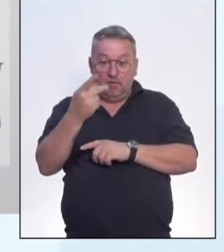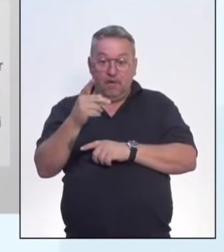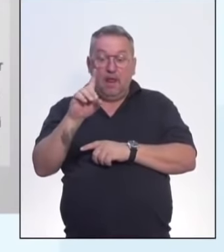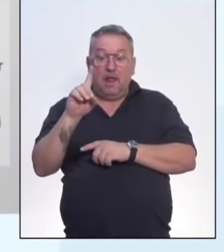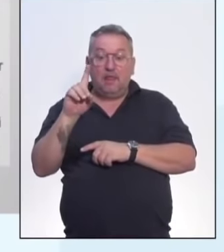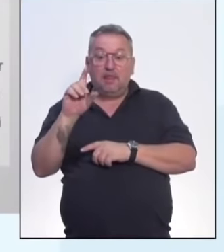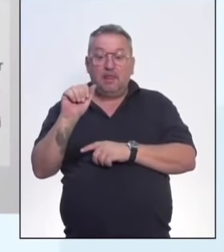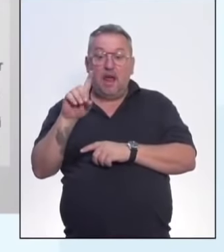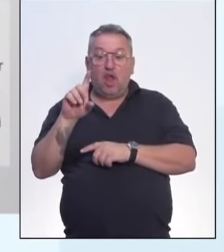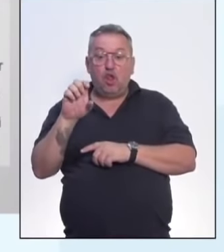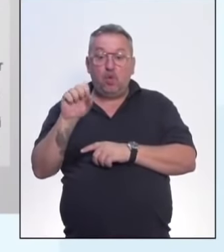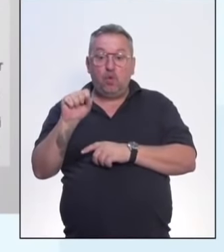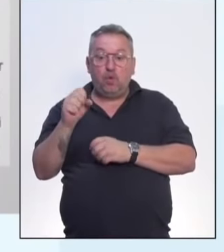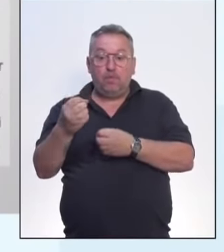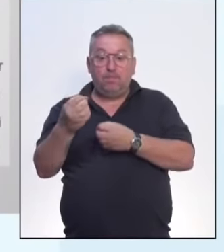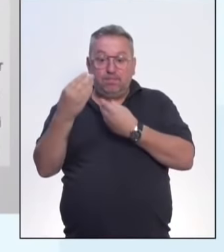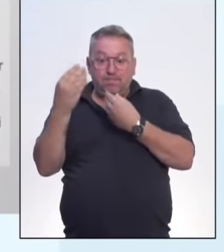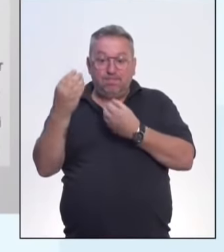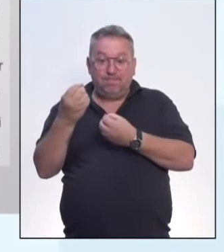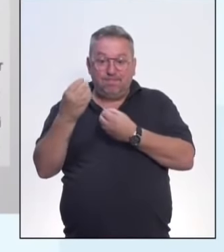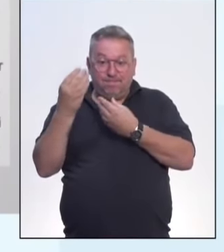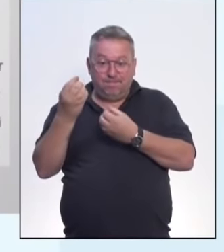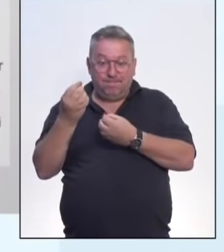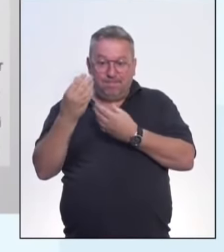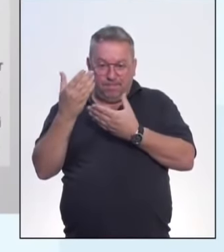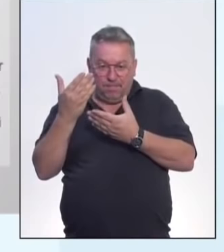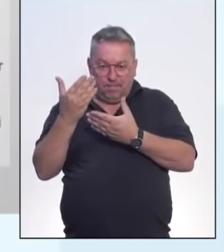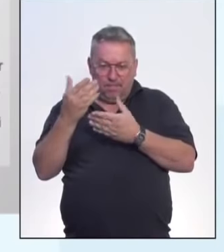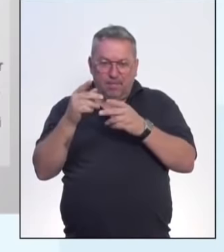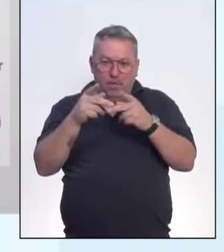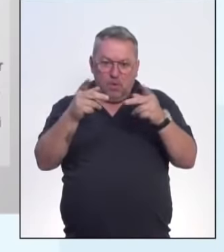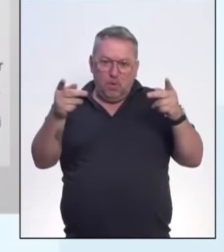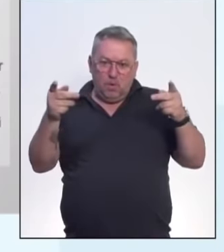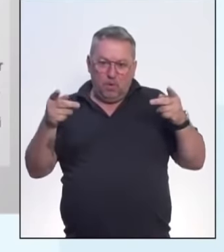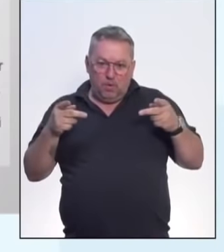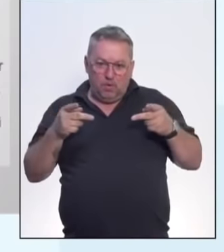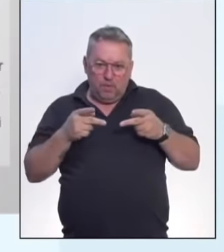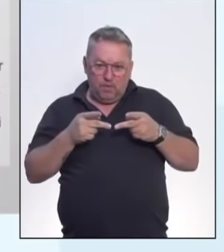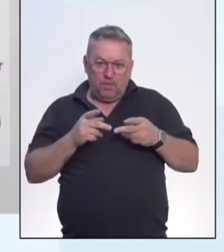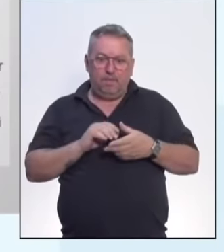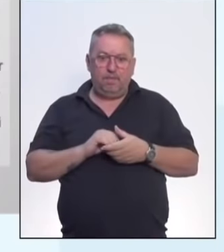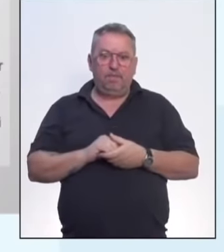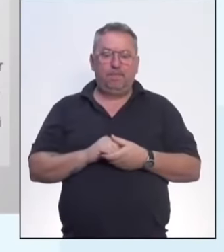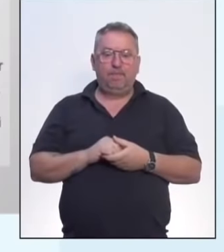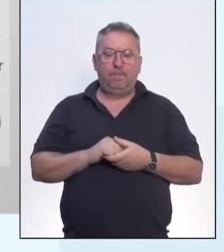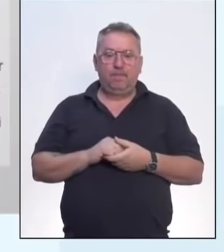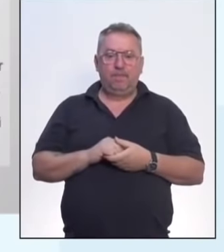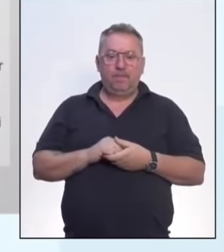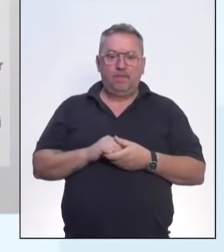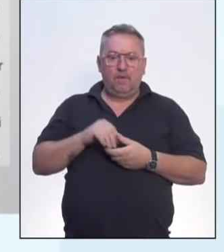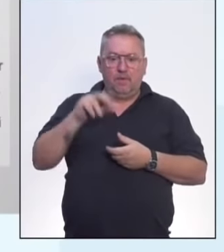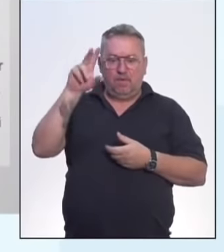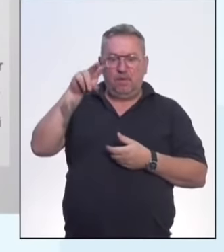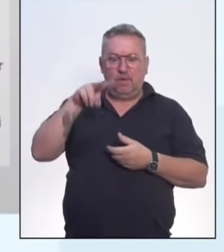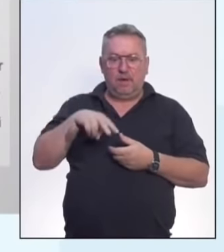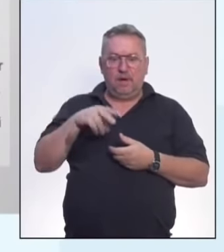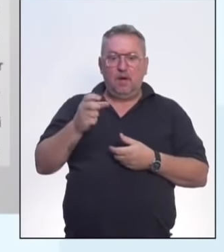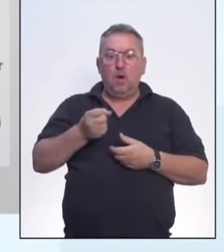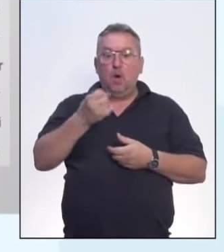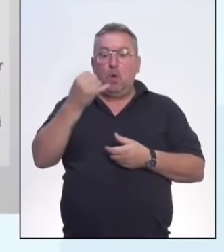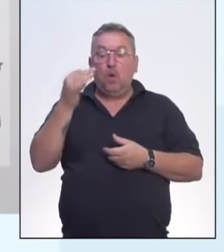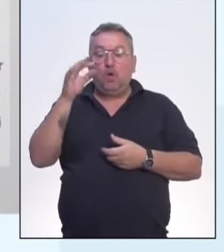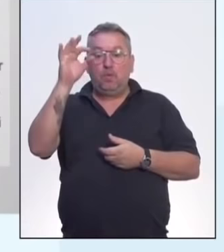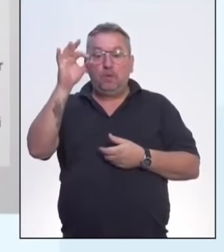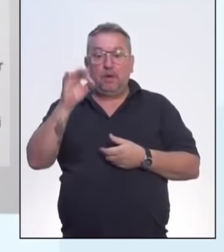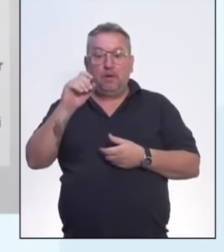né? Então, são os dados do nosso gráfico de setores ou do nosso gráfico de pizza. Vamos fazer uma leiturazinha para ele? Quantos por cento